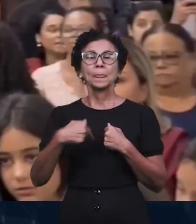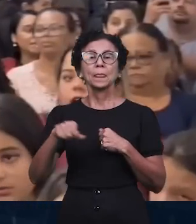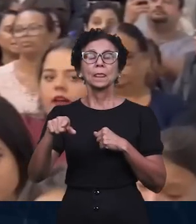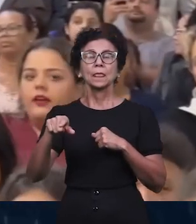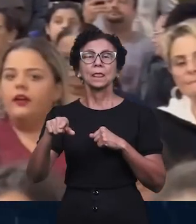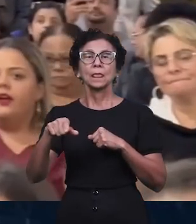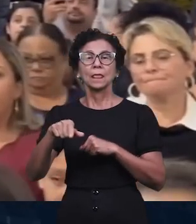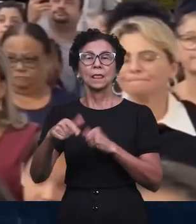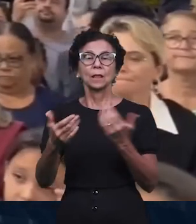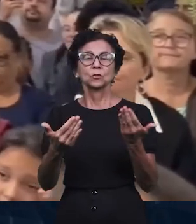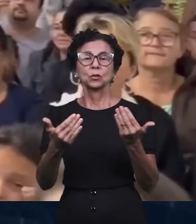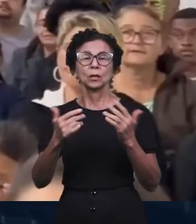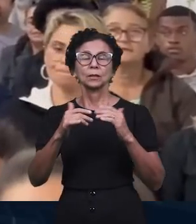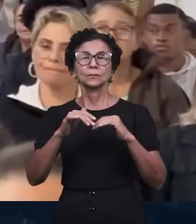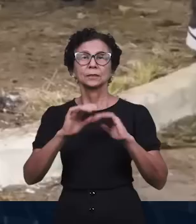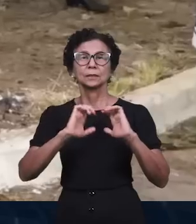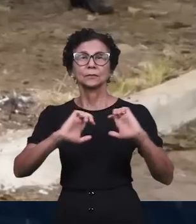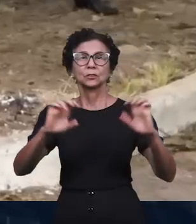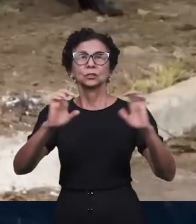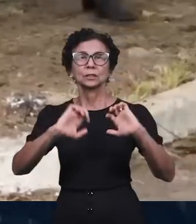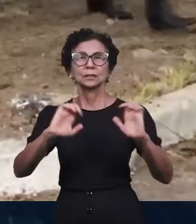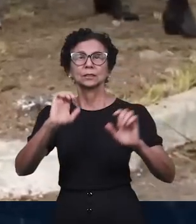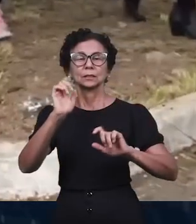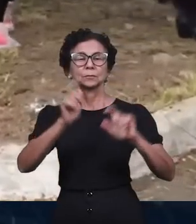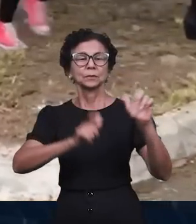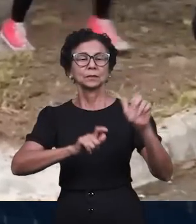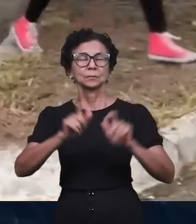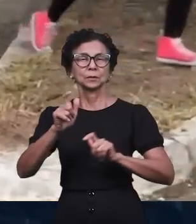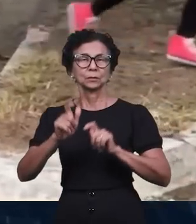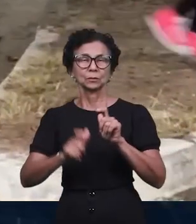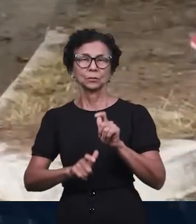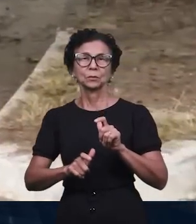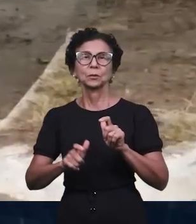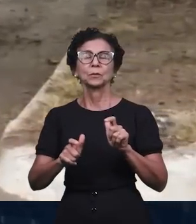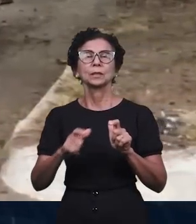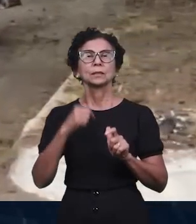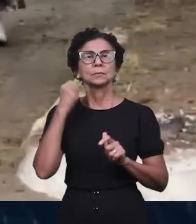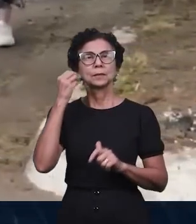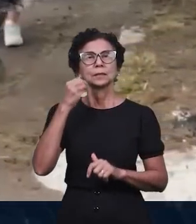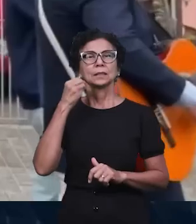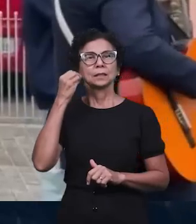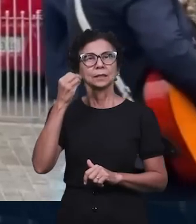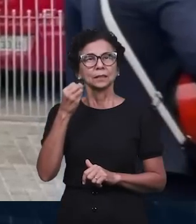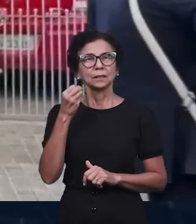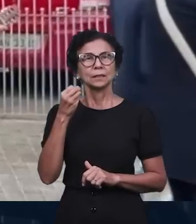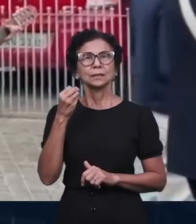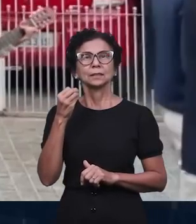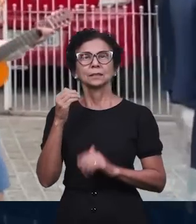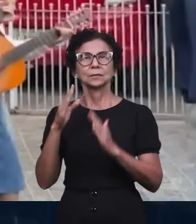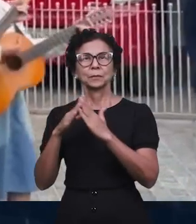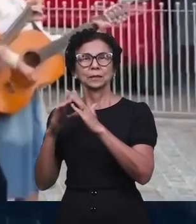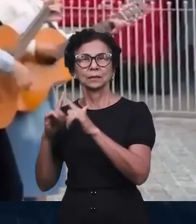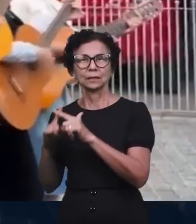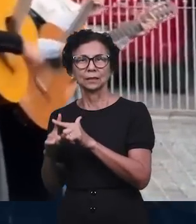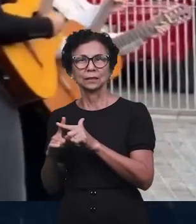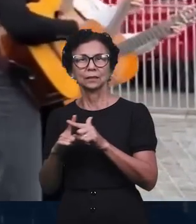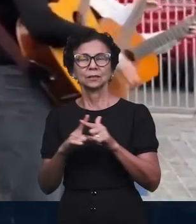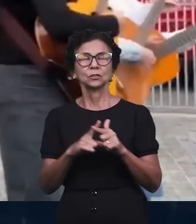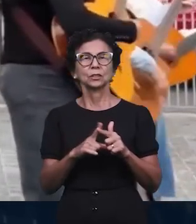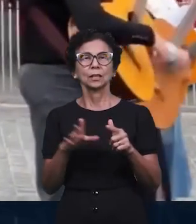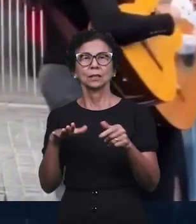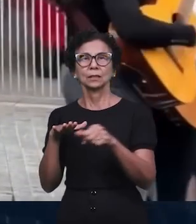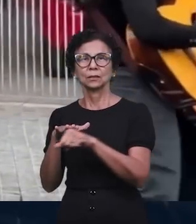sul, evangelizamos, vidas foram alcançadas, experiências o Senhor nos deu. No culto da noite,